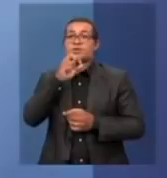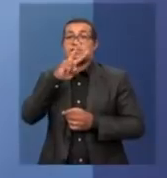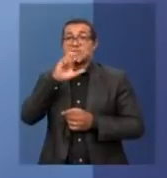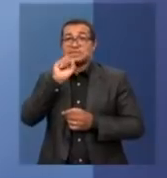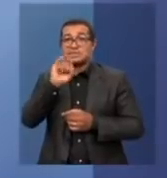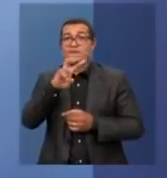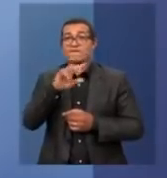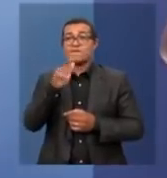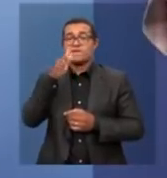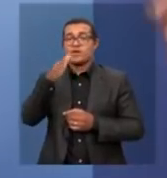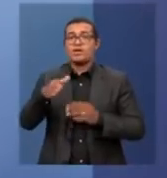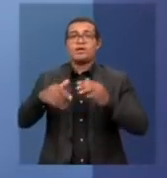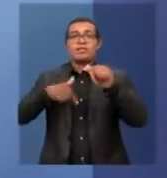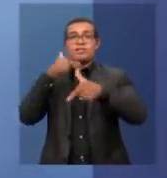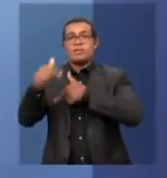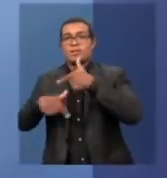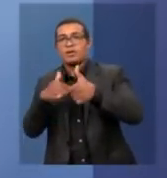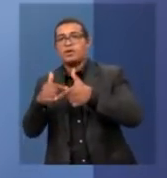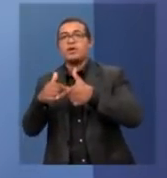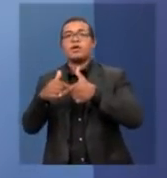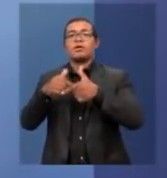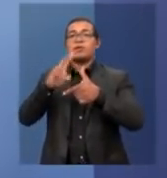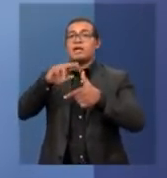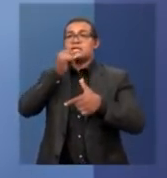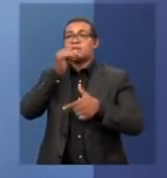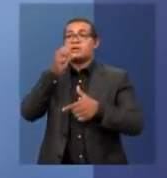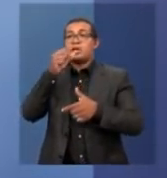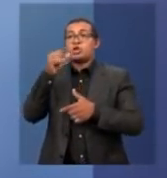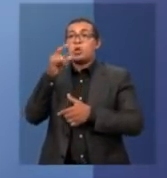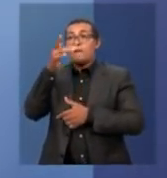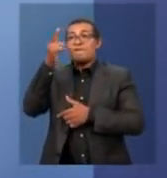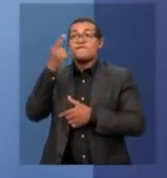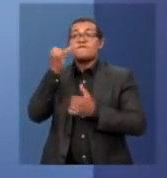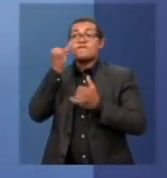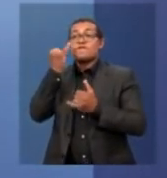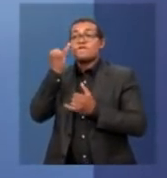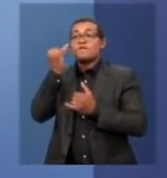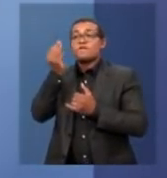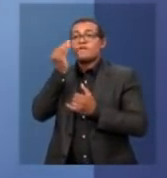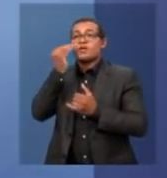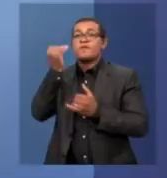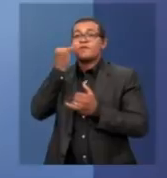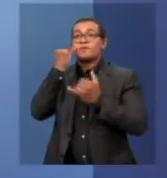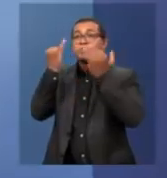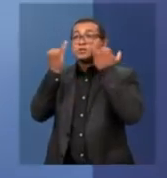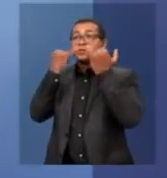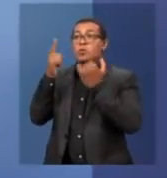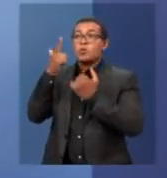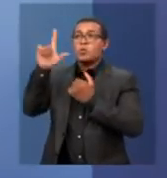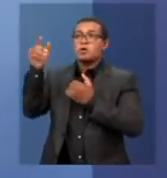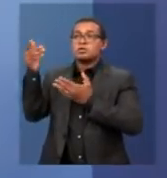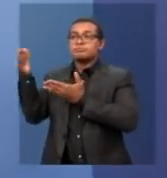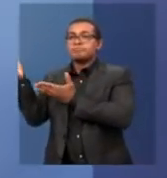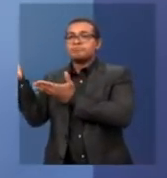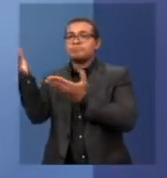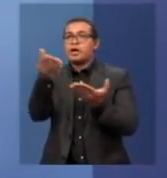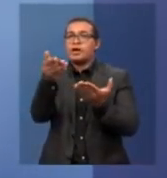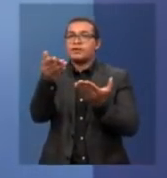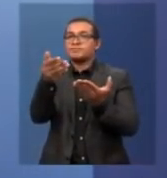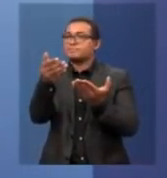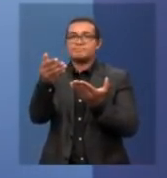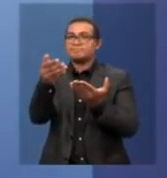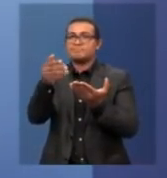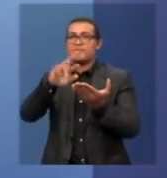pode ser assim nós estamos fazendo cortesia com o chapéu alheio na verdade é isso nós temos que implementar ensino de qualidade